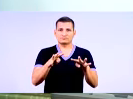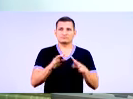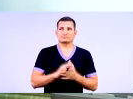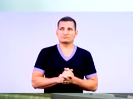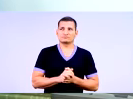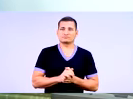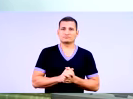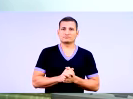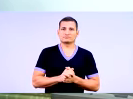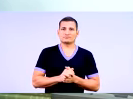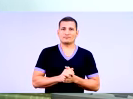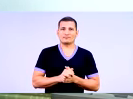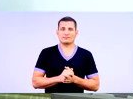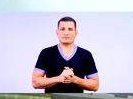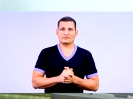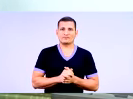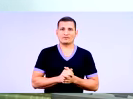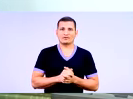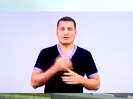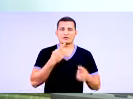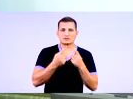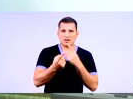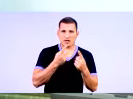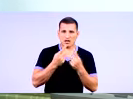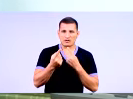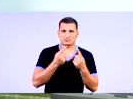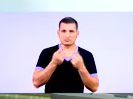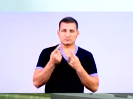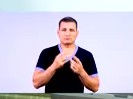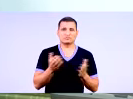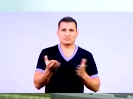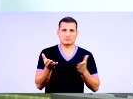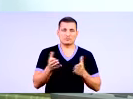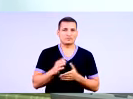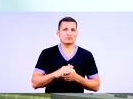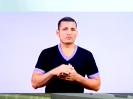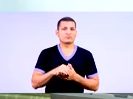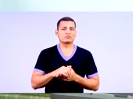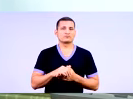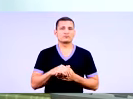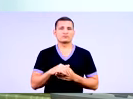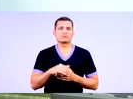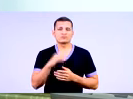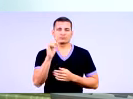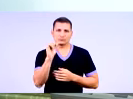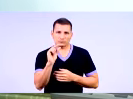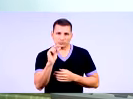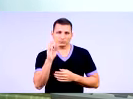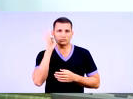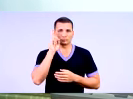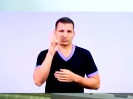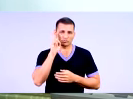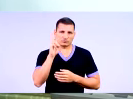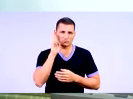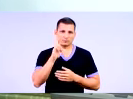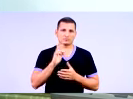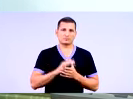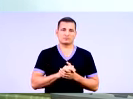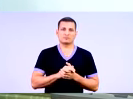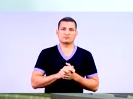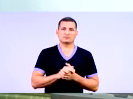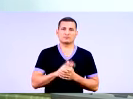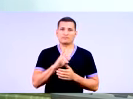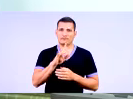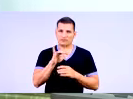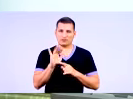num diálogo que nós vamos ouvir e assistir uma pequena historinha, uma pequena enquete que vai